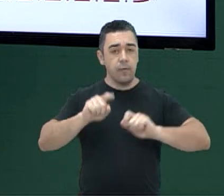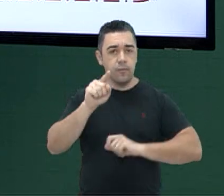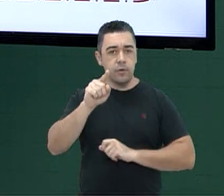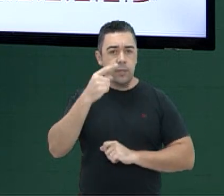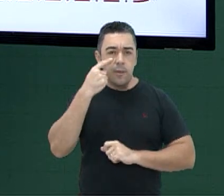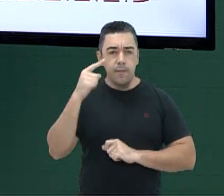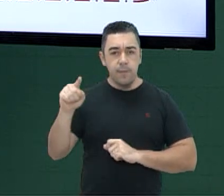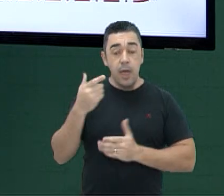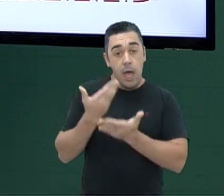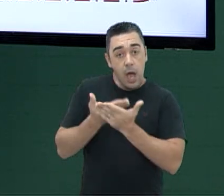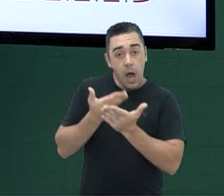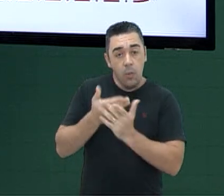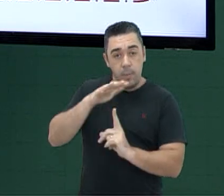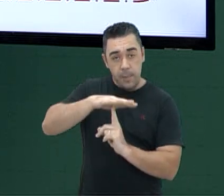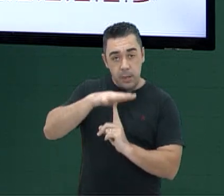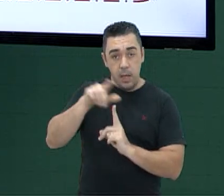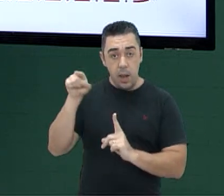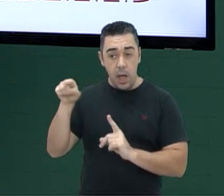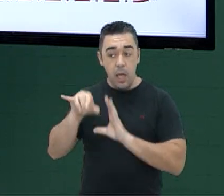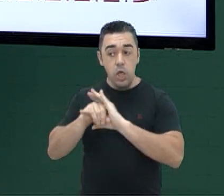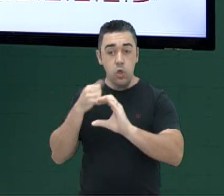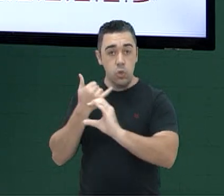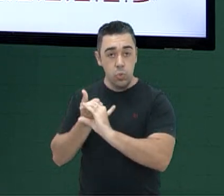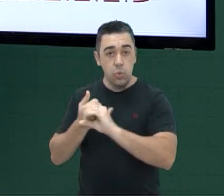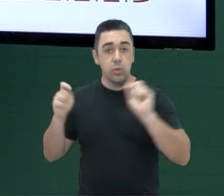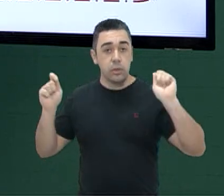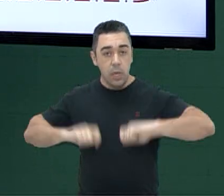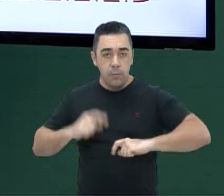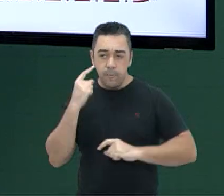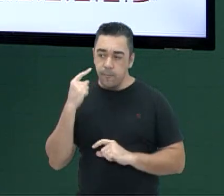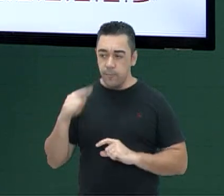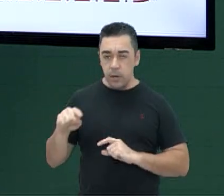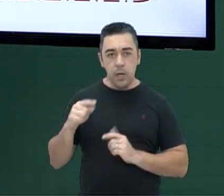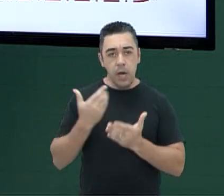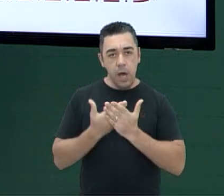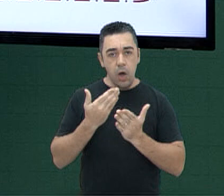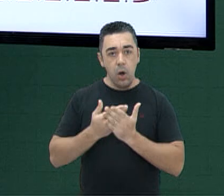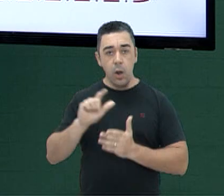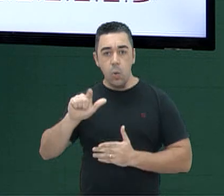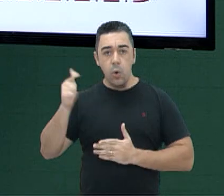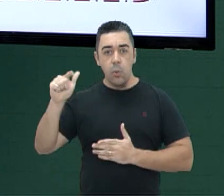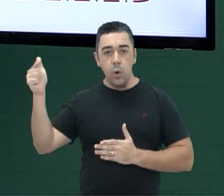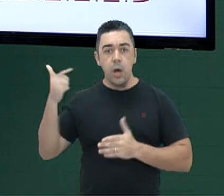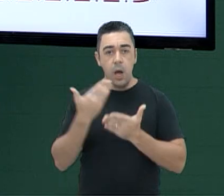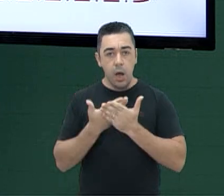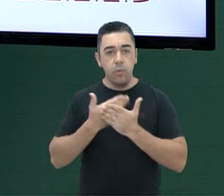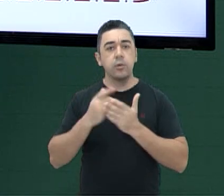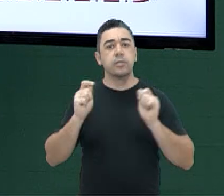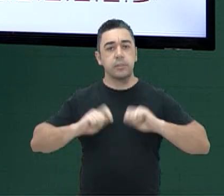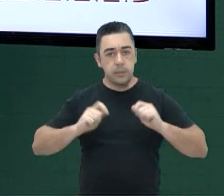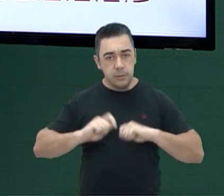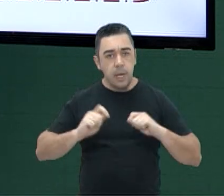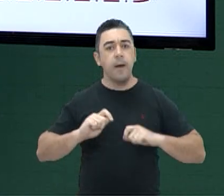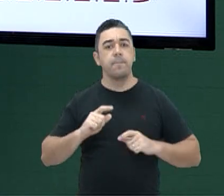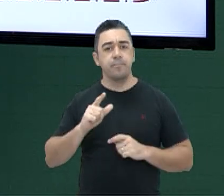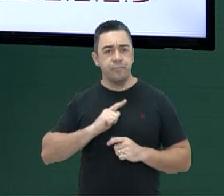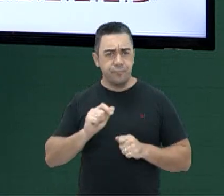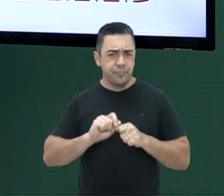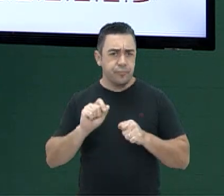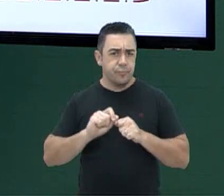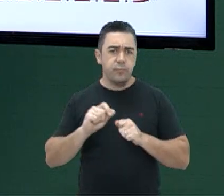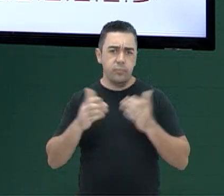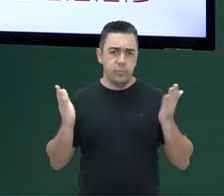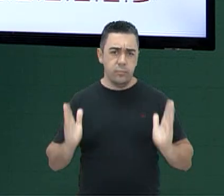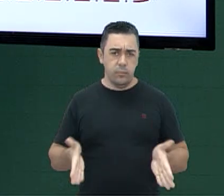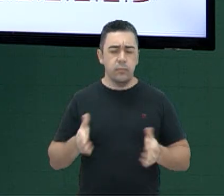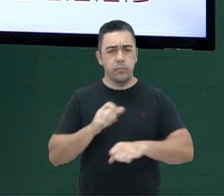diretamente para o canal Aula Paraná no YouTube, onde você pode assistir a esta e as demais aulas que foram produzidas pela Secretaria de